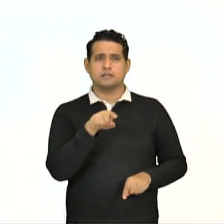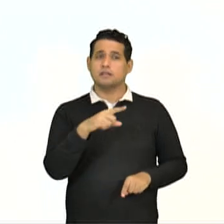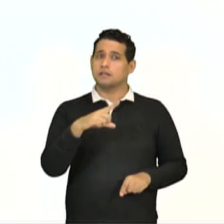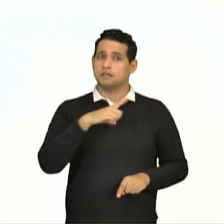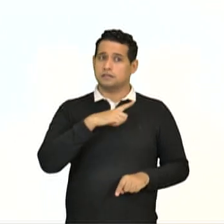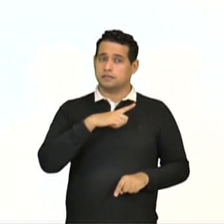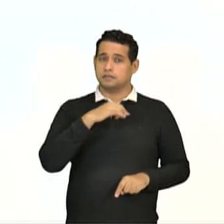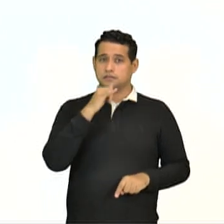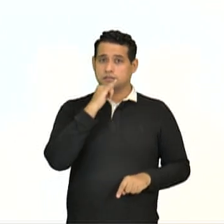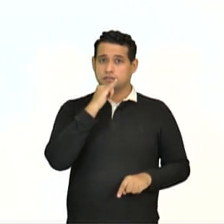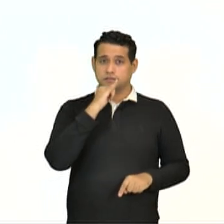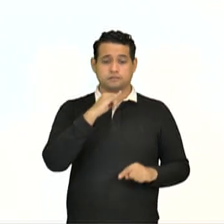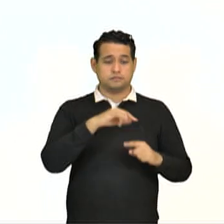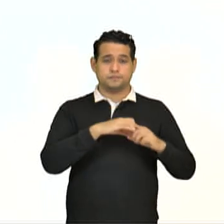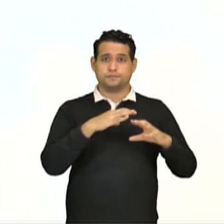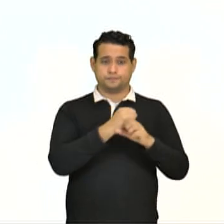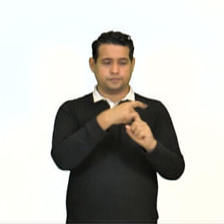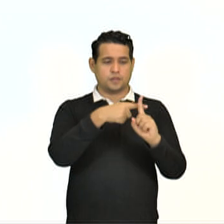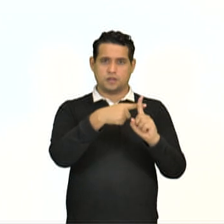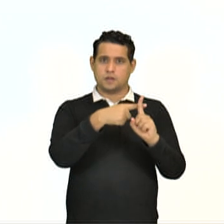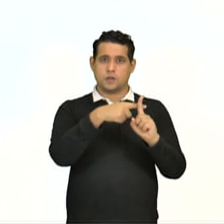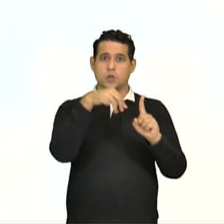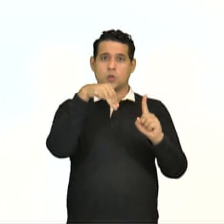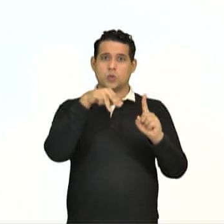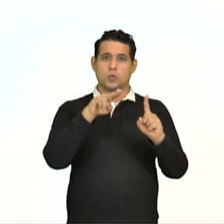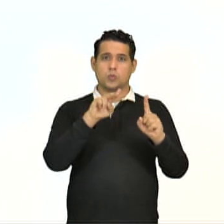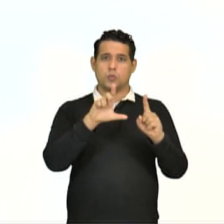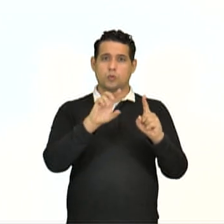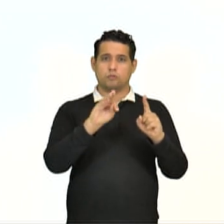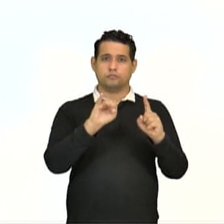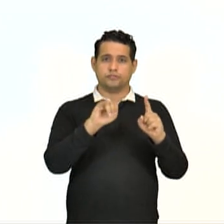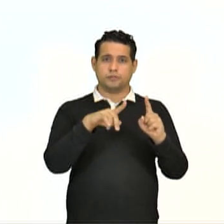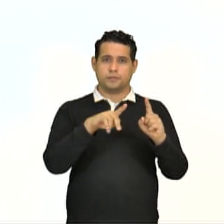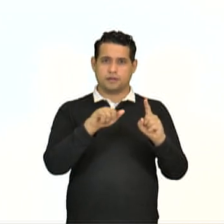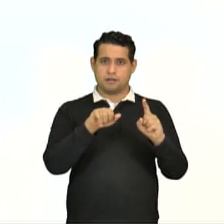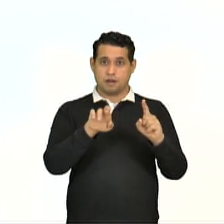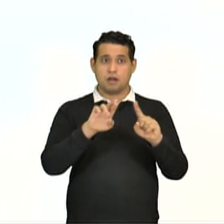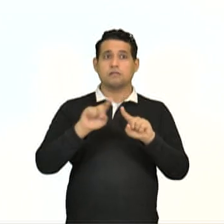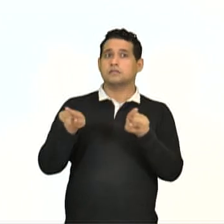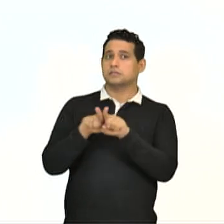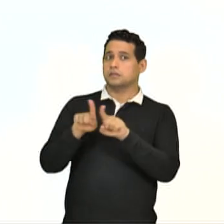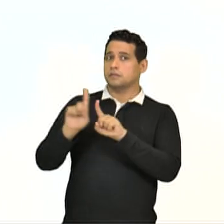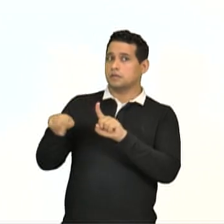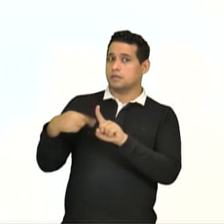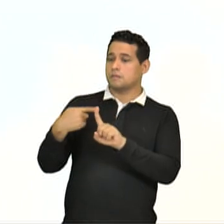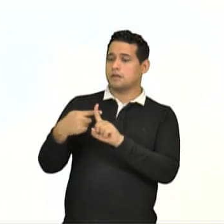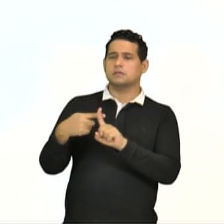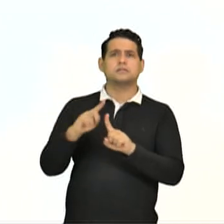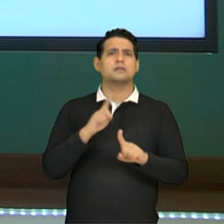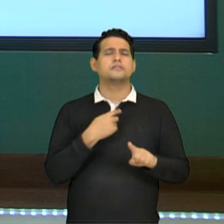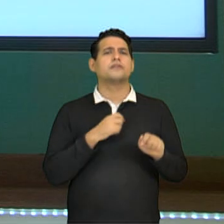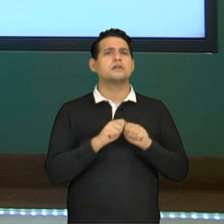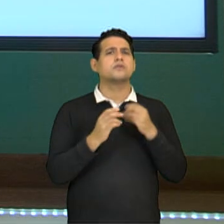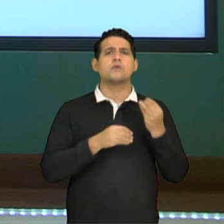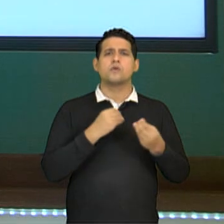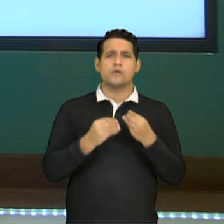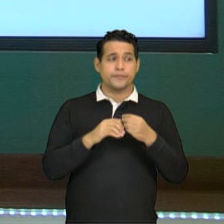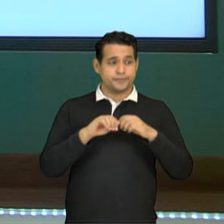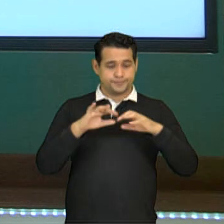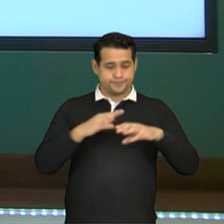uma multiplicação aqui, esse pontinho é uma multiplicação, e outra multiplicação. Nós resolvemos então